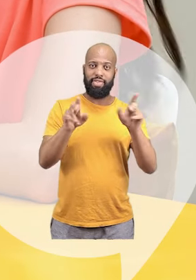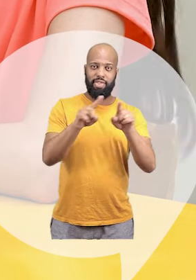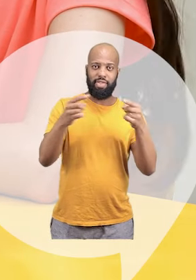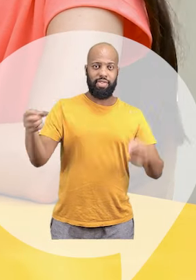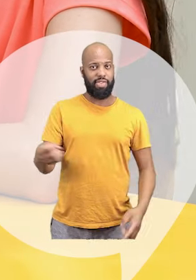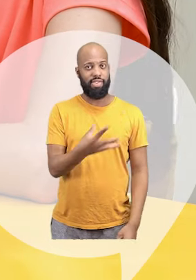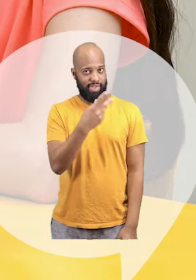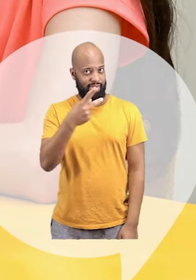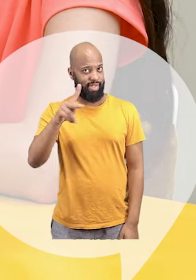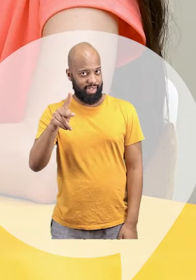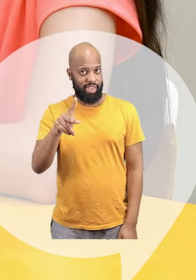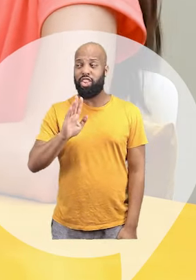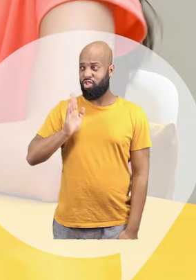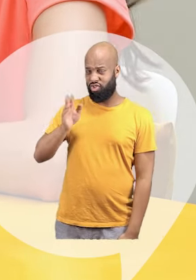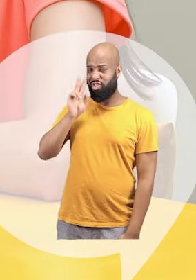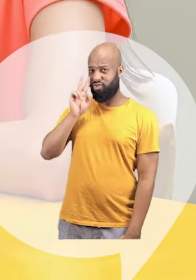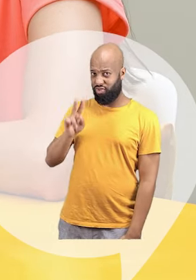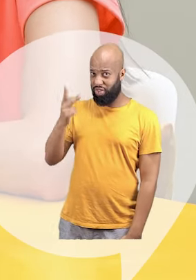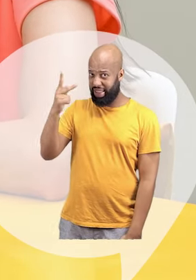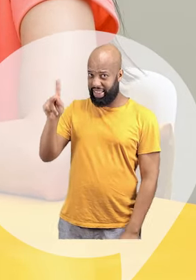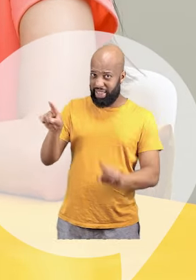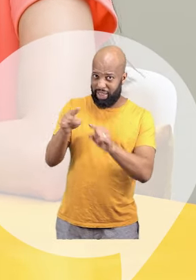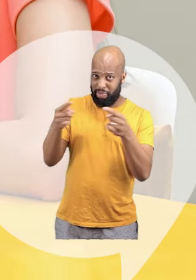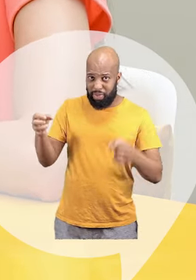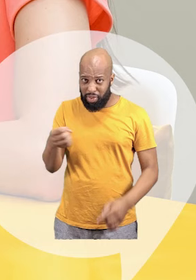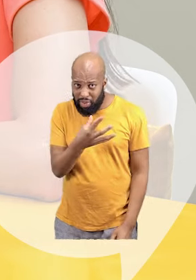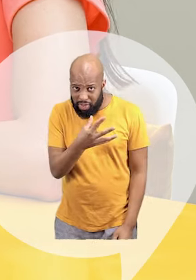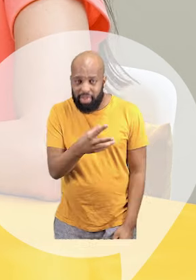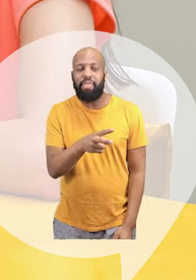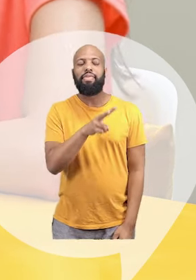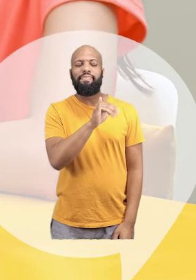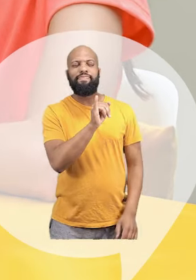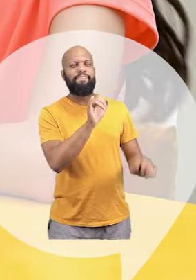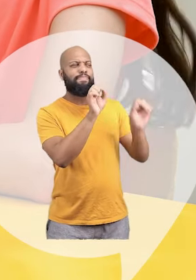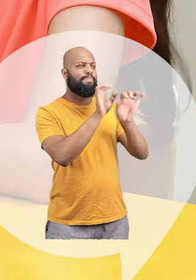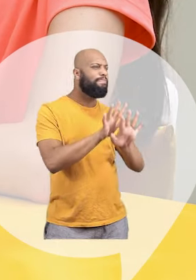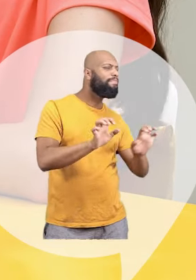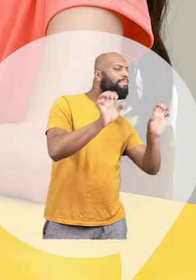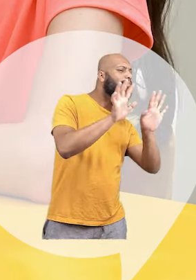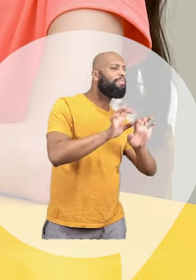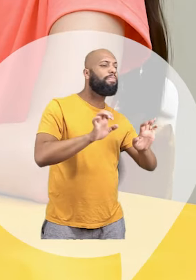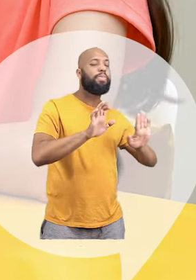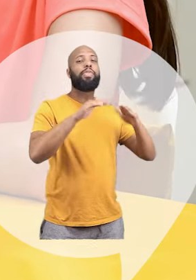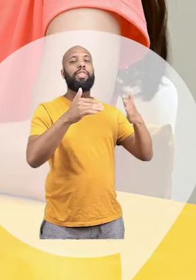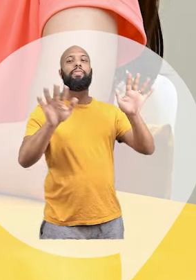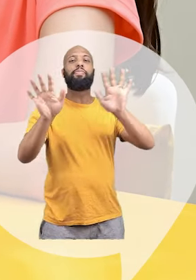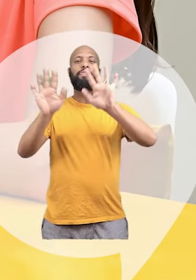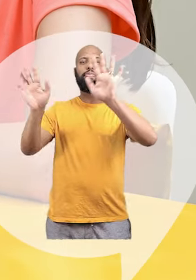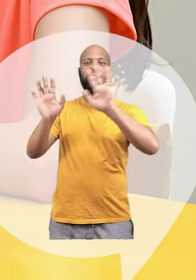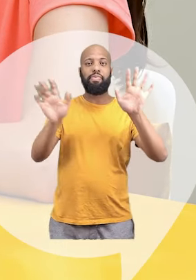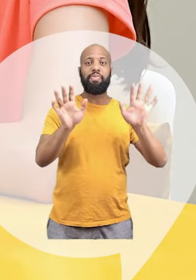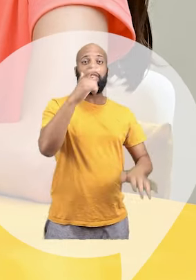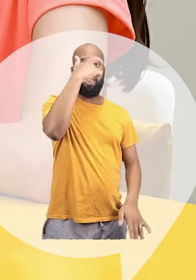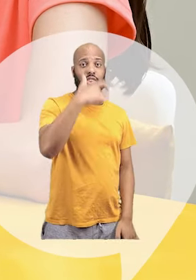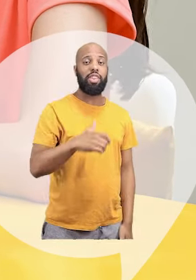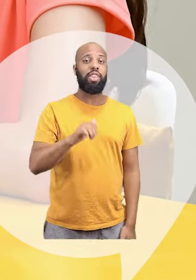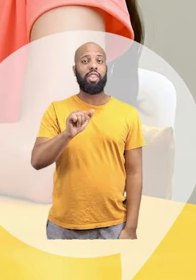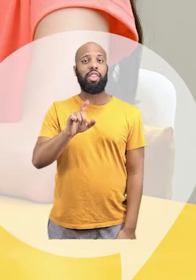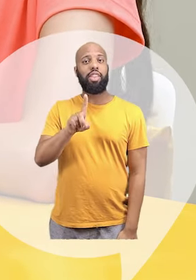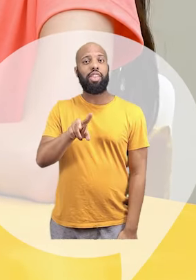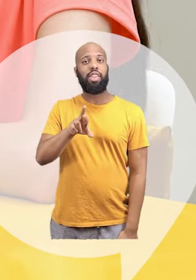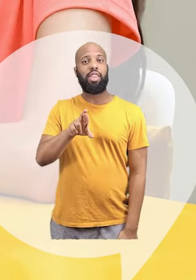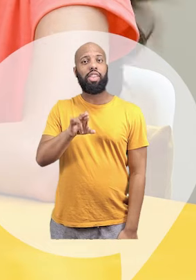vocês já ouviram a música nova dele tá chegando para vocês descobrirem Quem é E aí galera salve